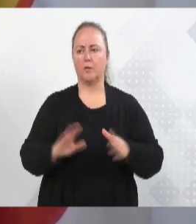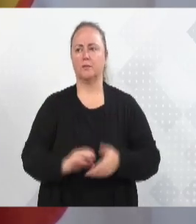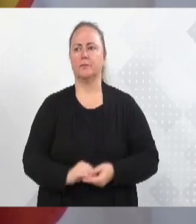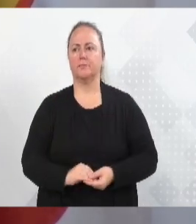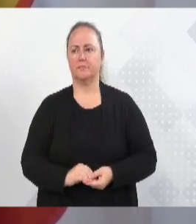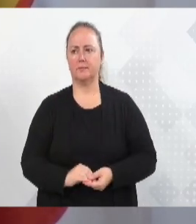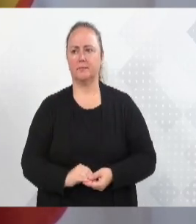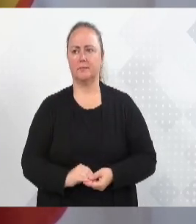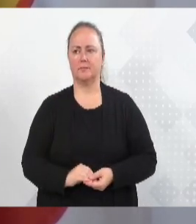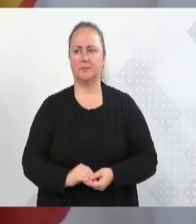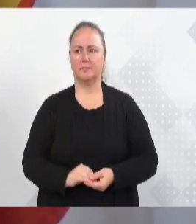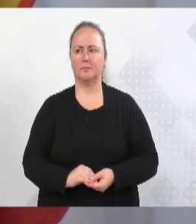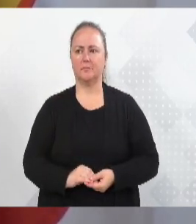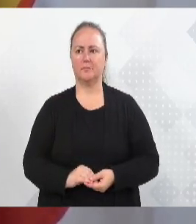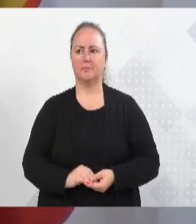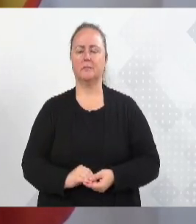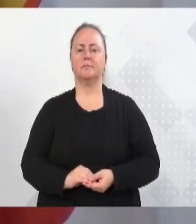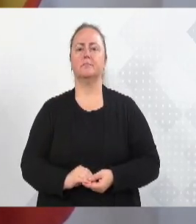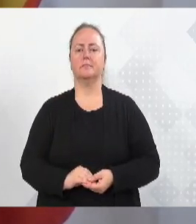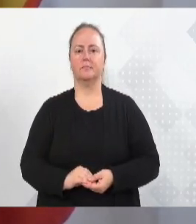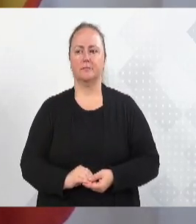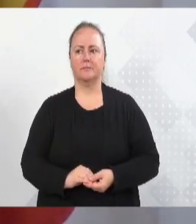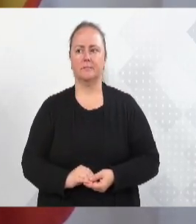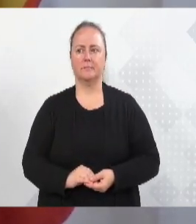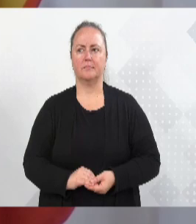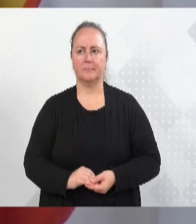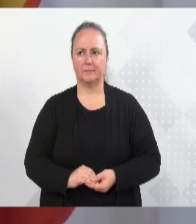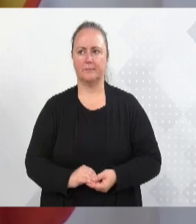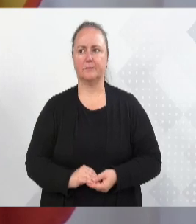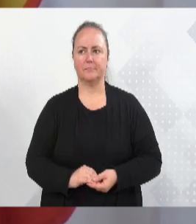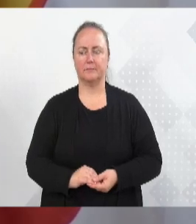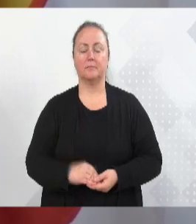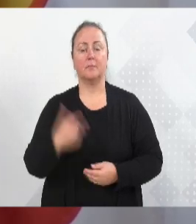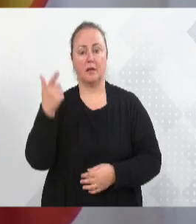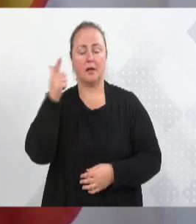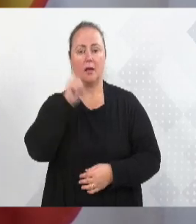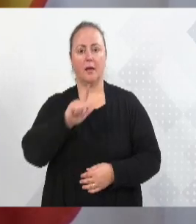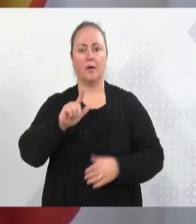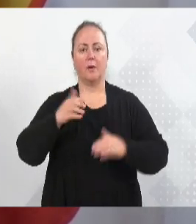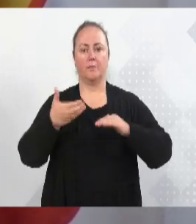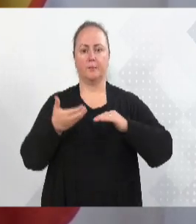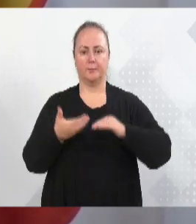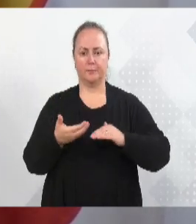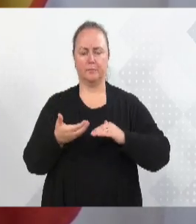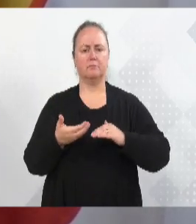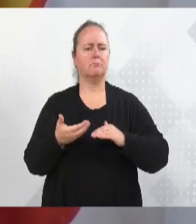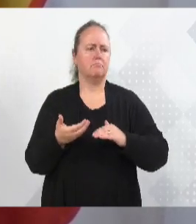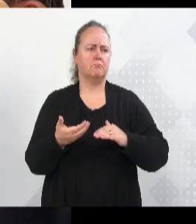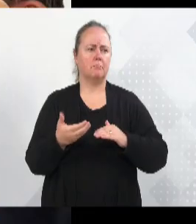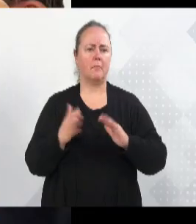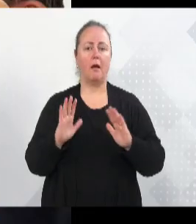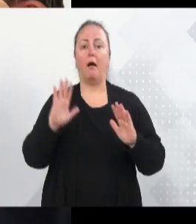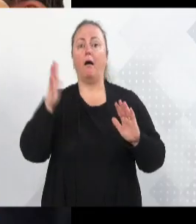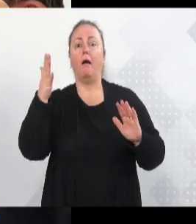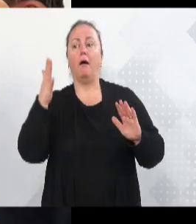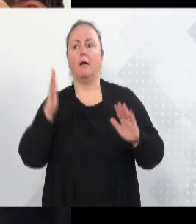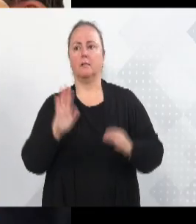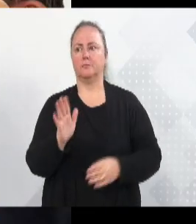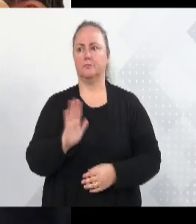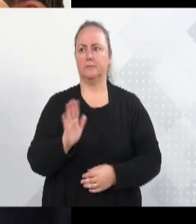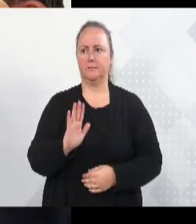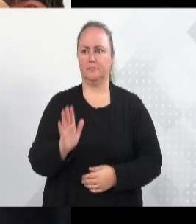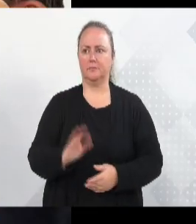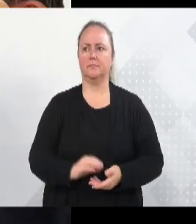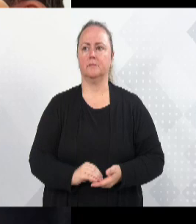aí. Quero dizer que nós recebemos o Congresso Nacional, não foi por acaso. Eu